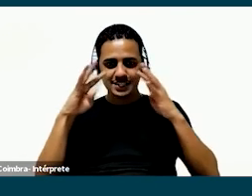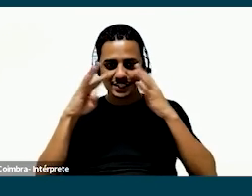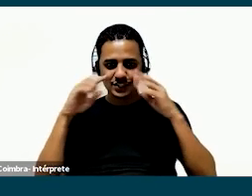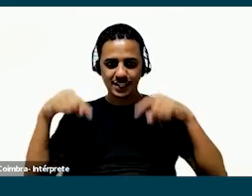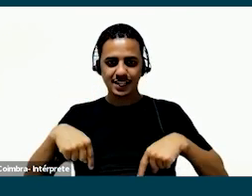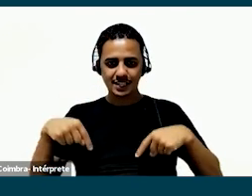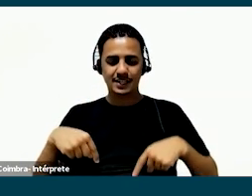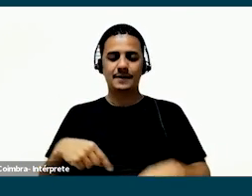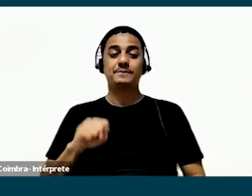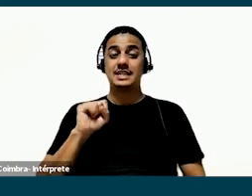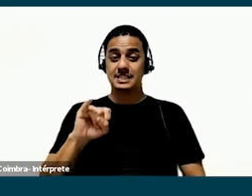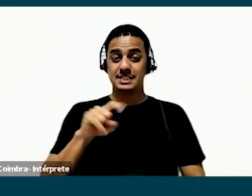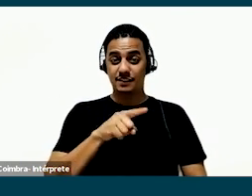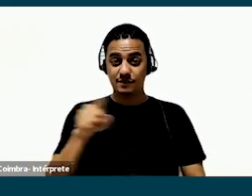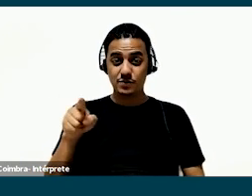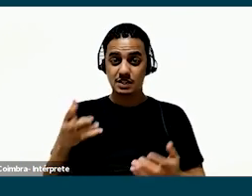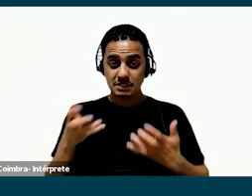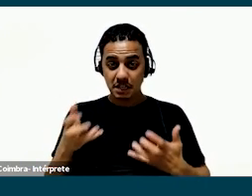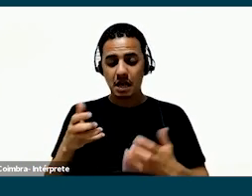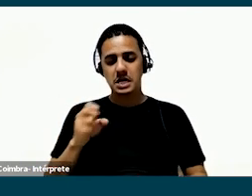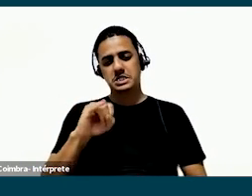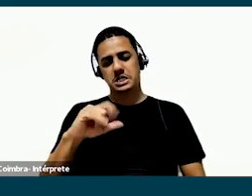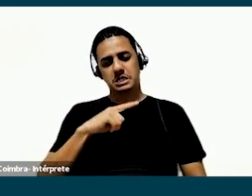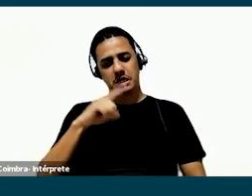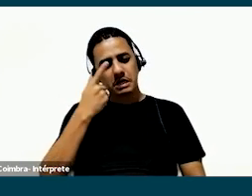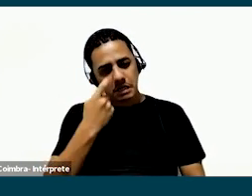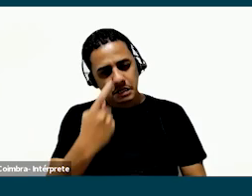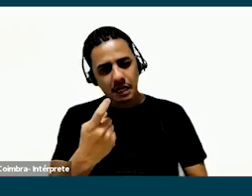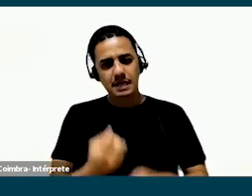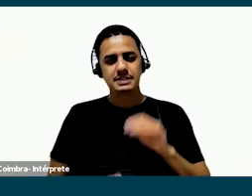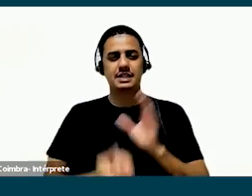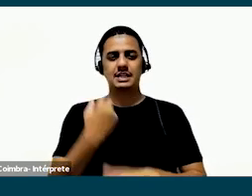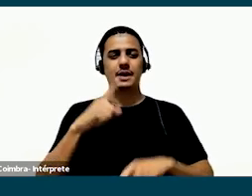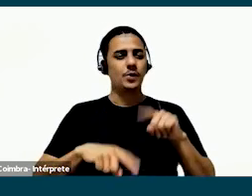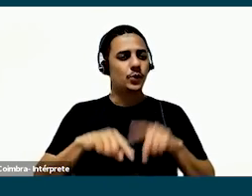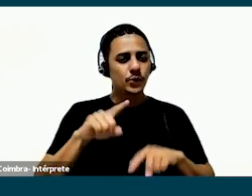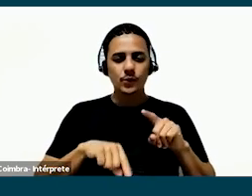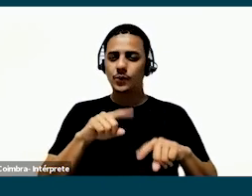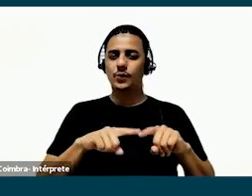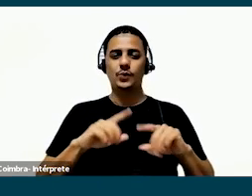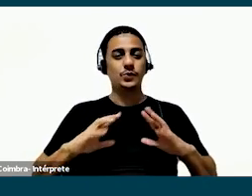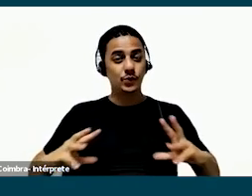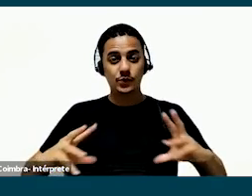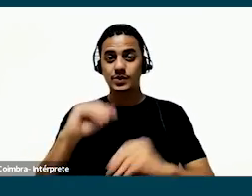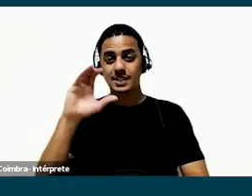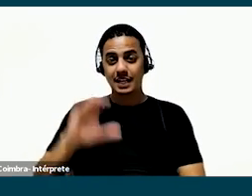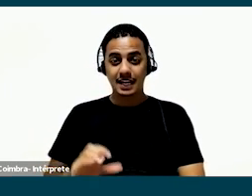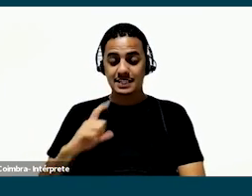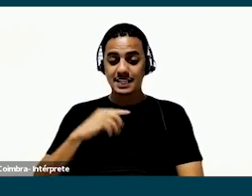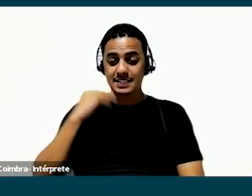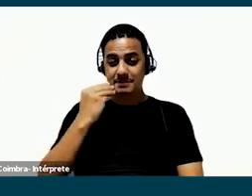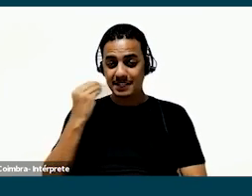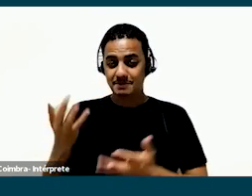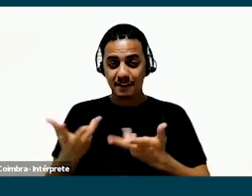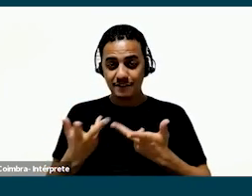a vocês pela presença. E caso vocês queiram, vocês tenham interesse de gerar produtos onde seus clientes vão amar e